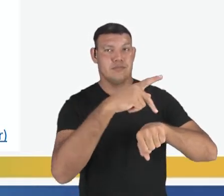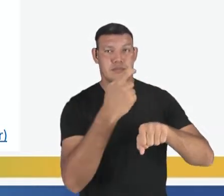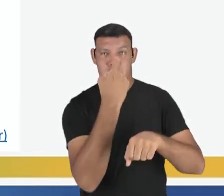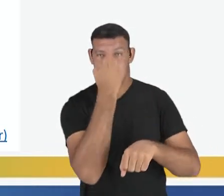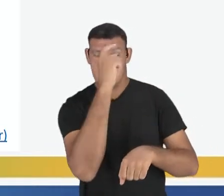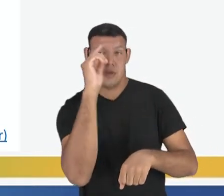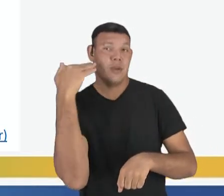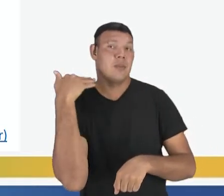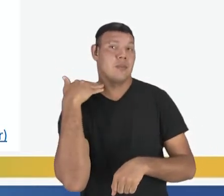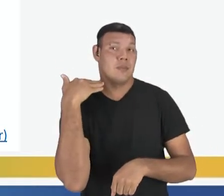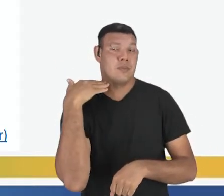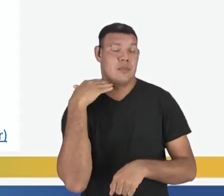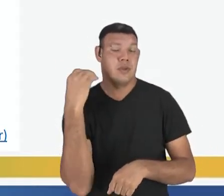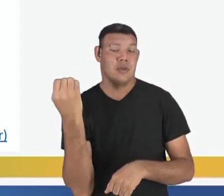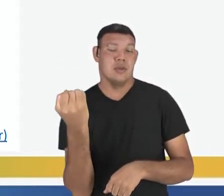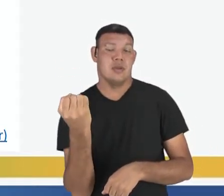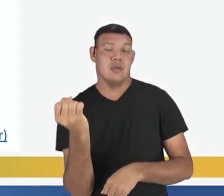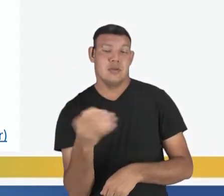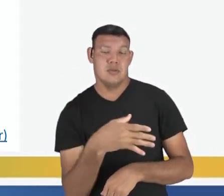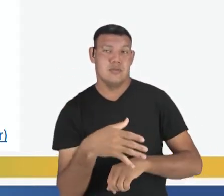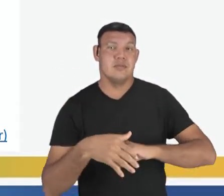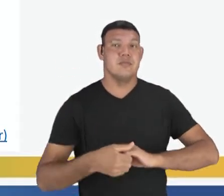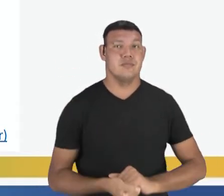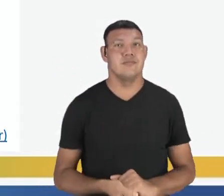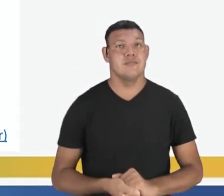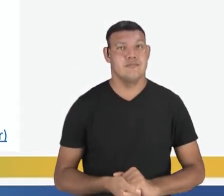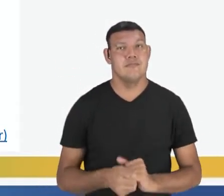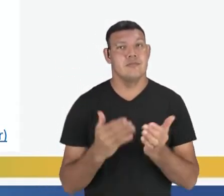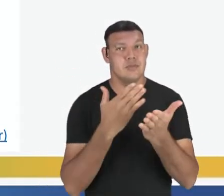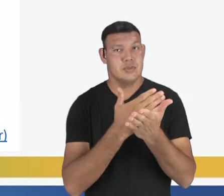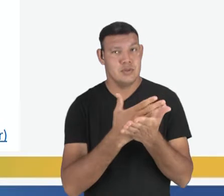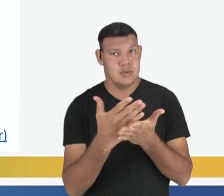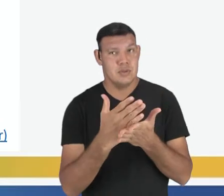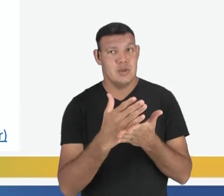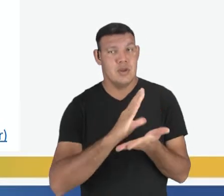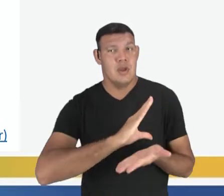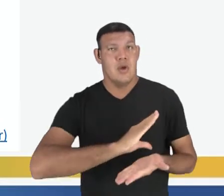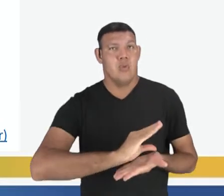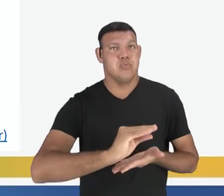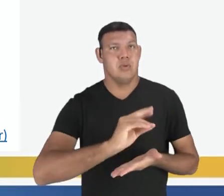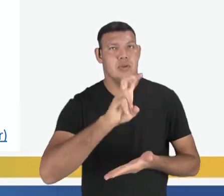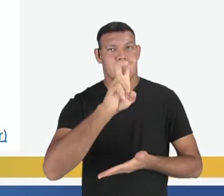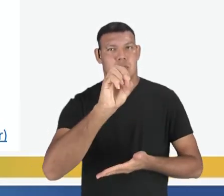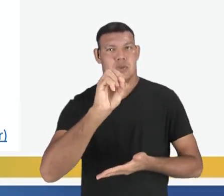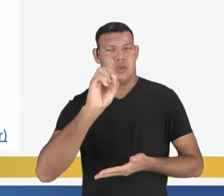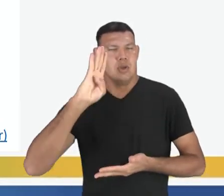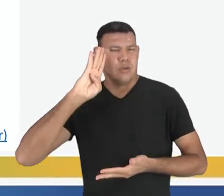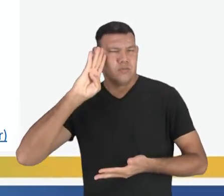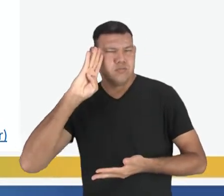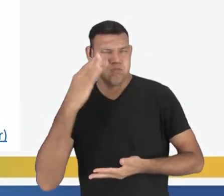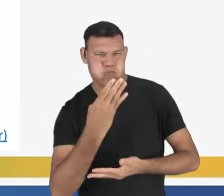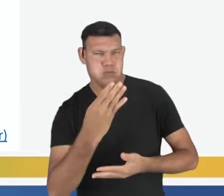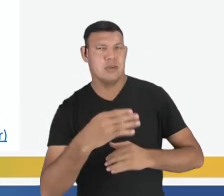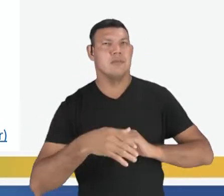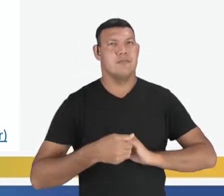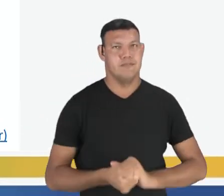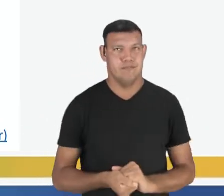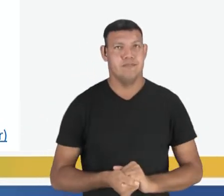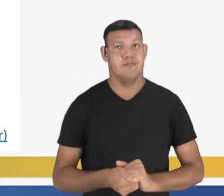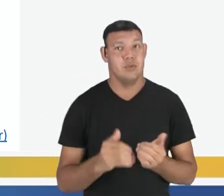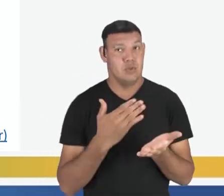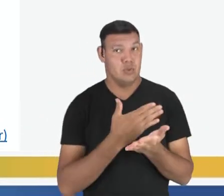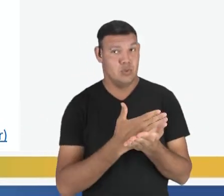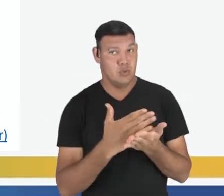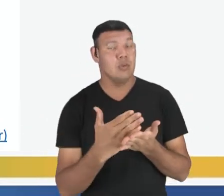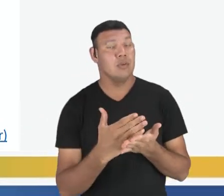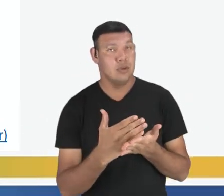banco que nós acabamos de falar. Inicialmente foi um investimento de 50 bilhões, então teve inicialmente, no